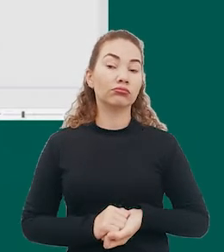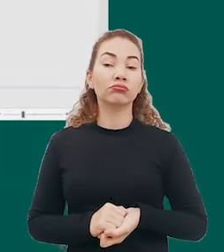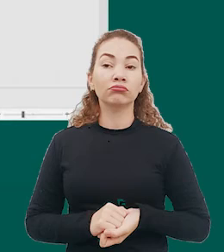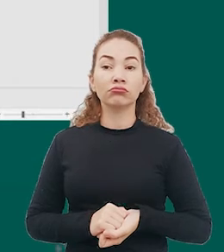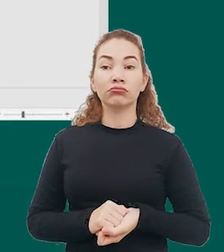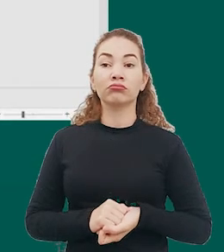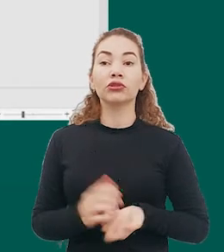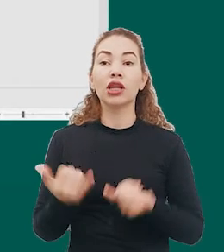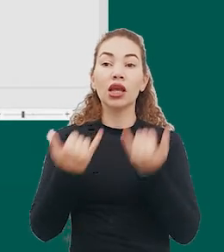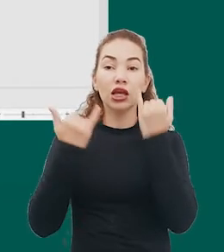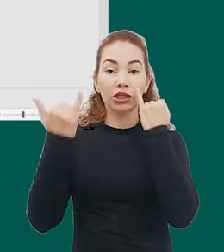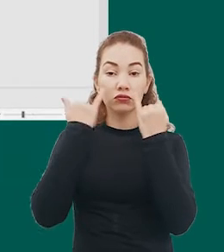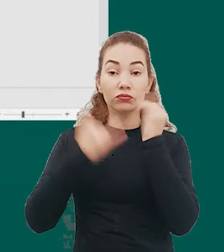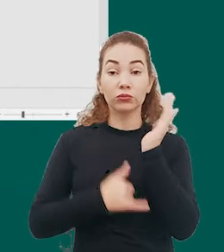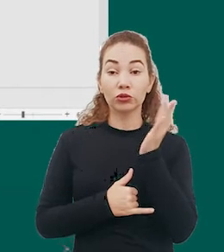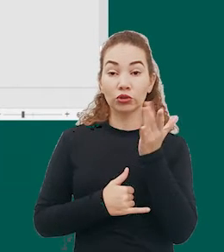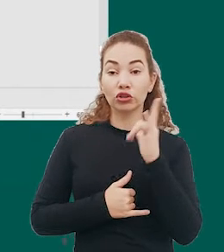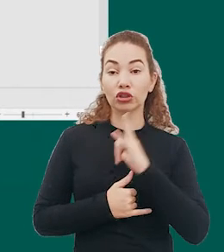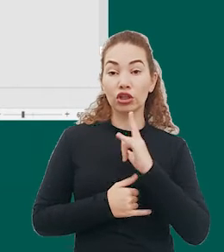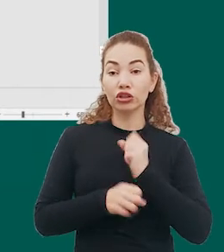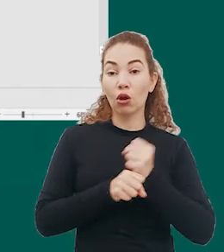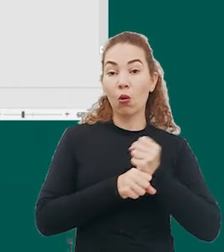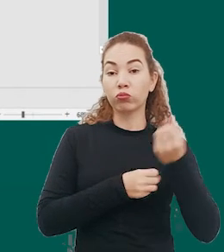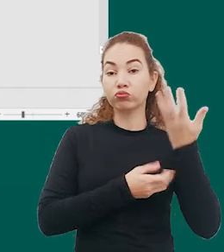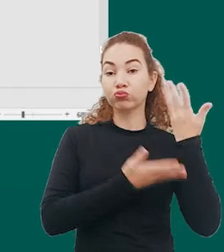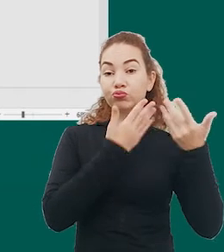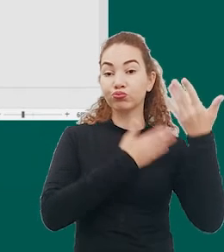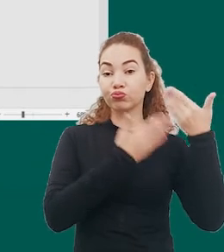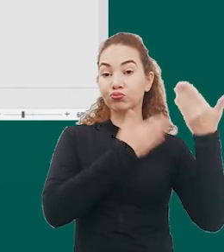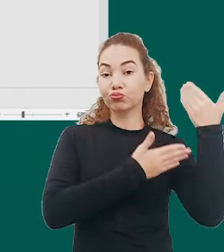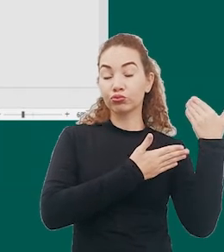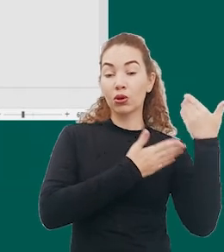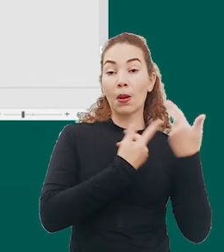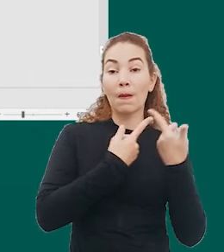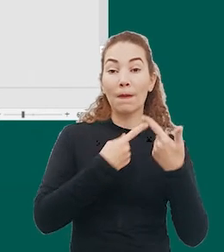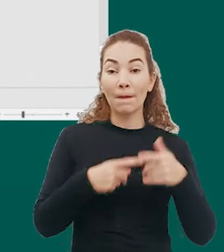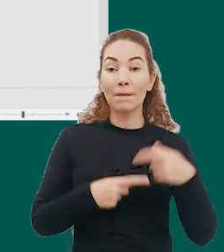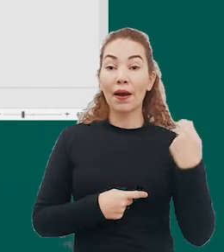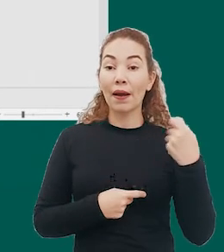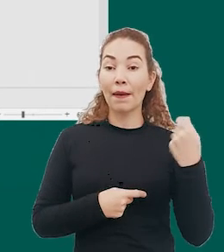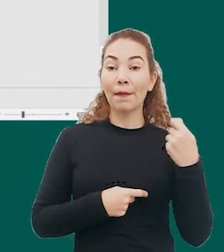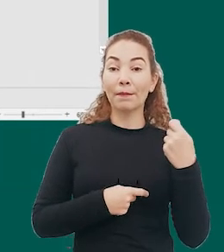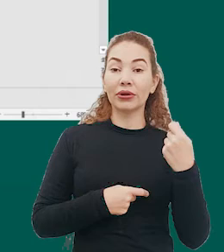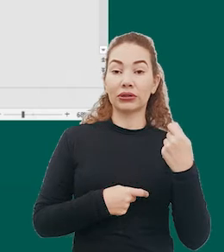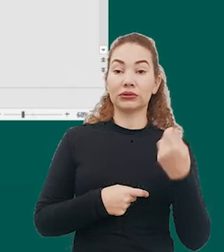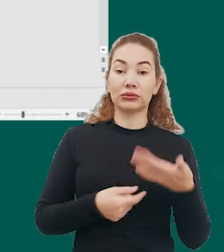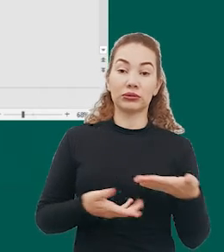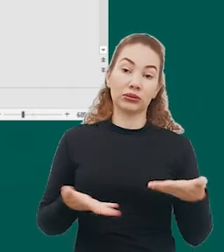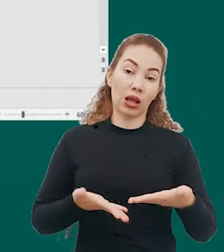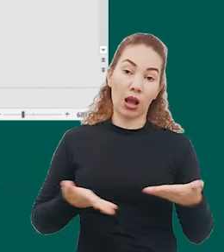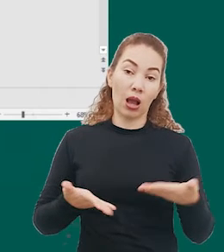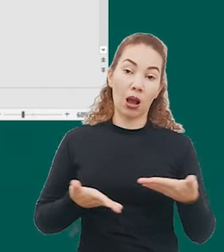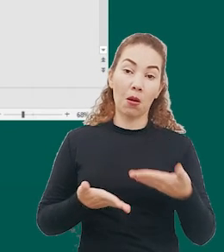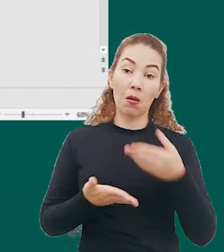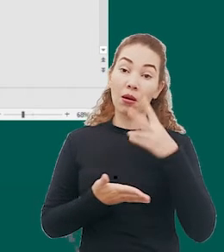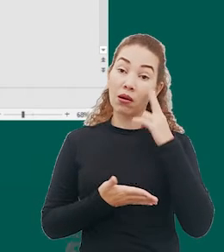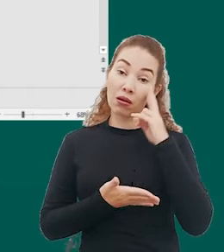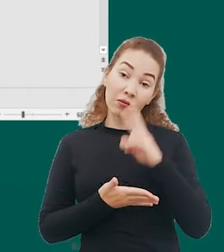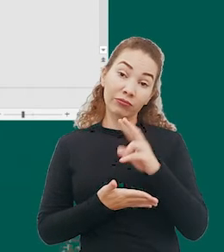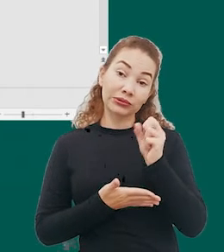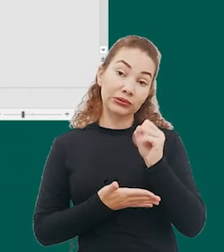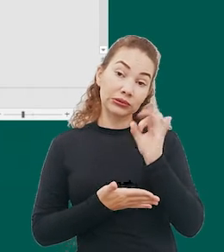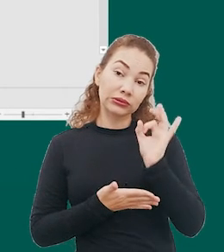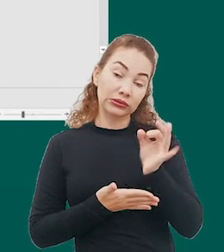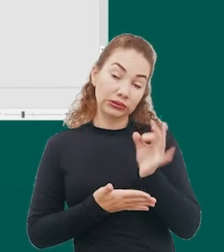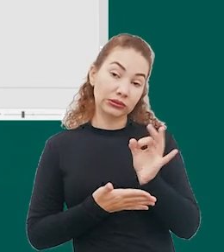às informações que nós já tínhamos em anos anteriores, mas que nós precisamos, então, verificar para